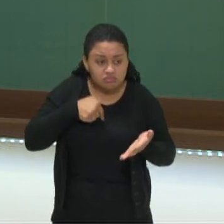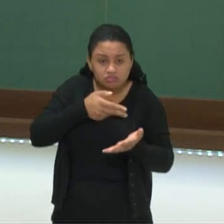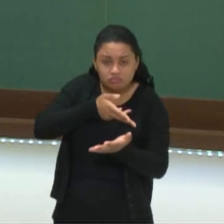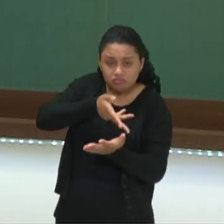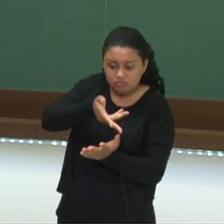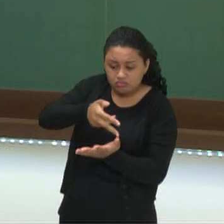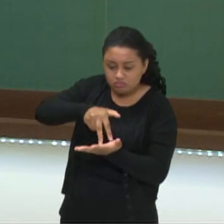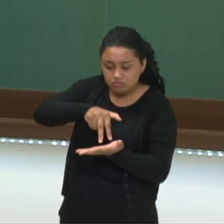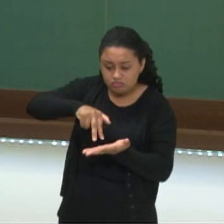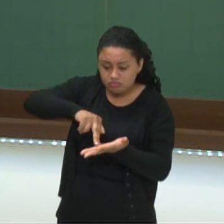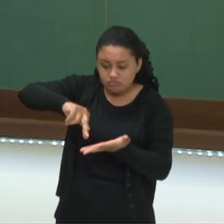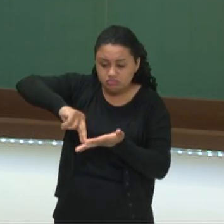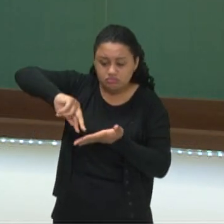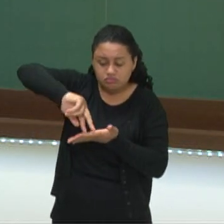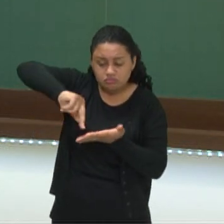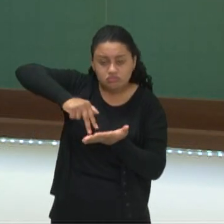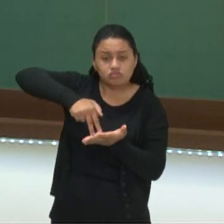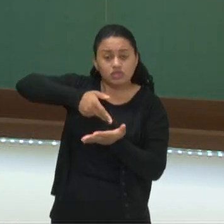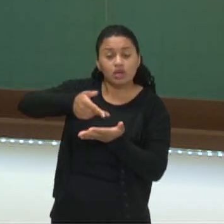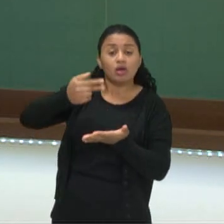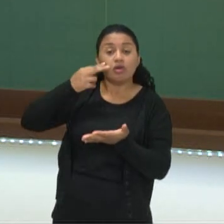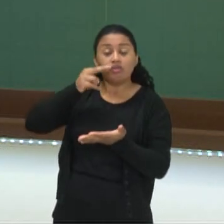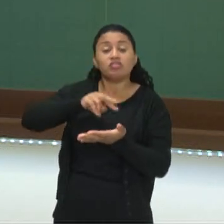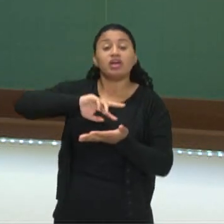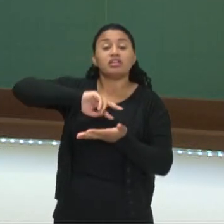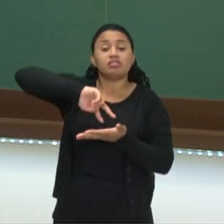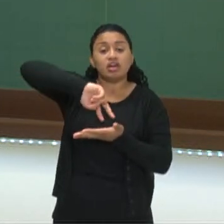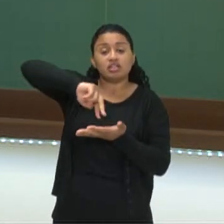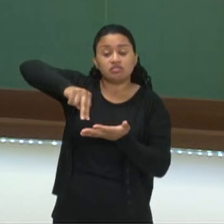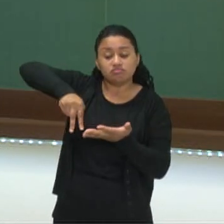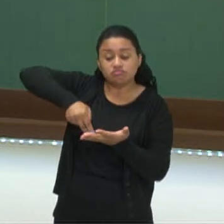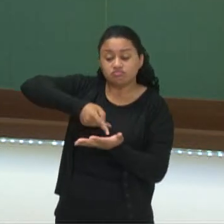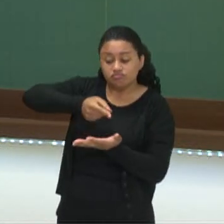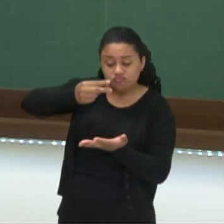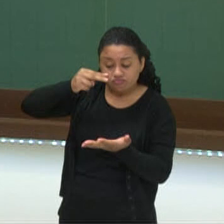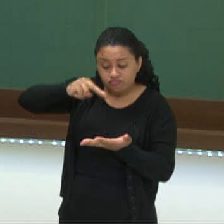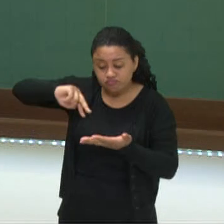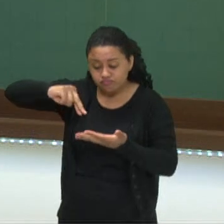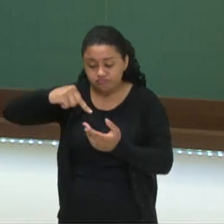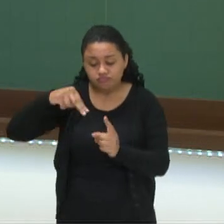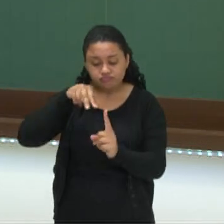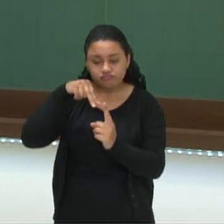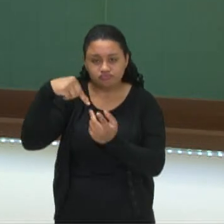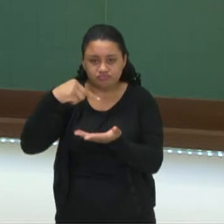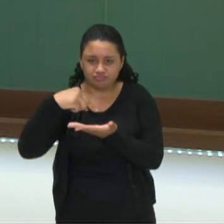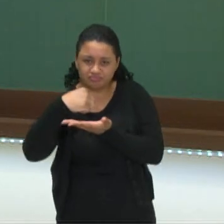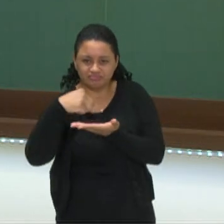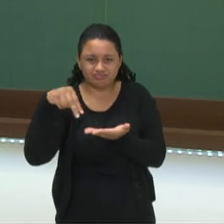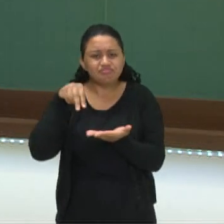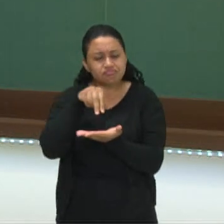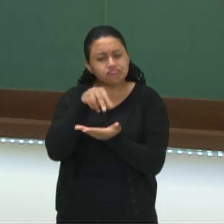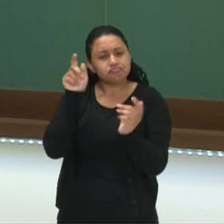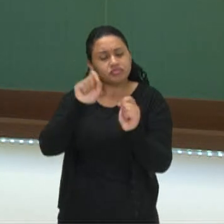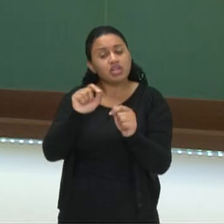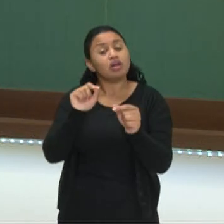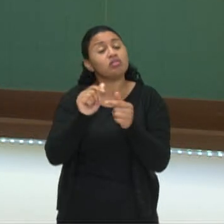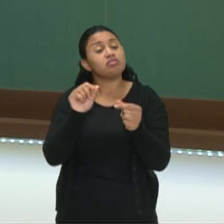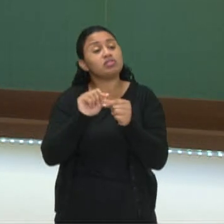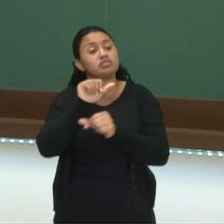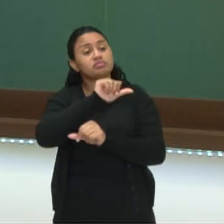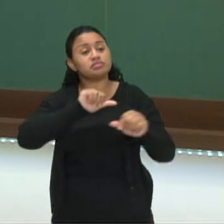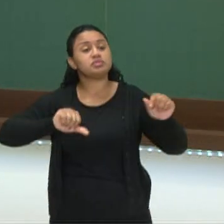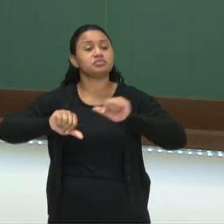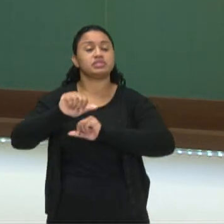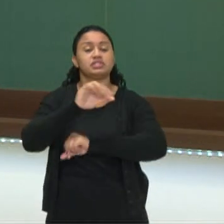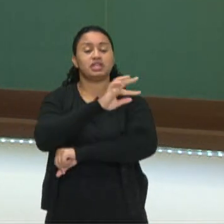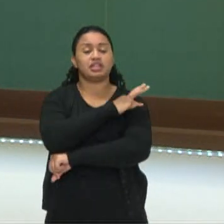aqui, então ele começa a ter uma multiangulação dessa tela e começa a dar um grande movimento e ele faz essa transformação através dessa nova técnica do dripping